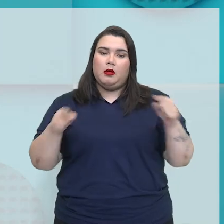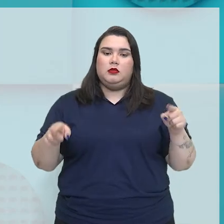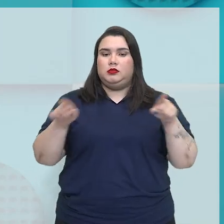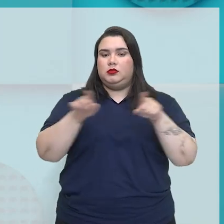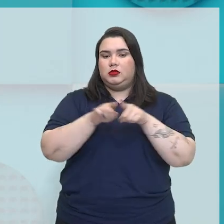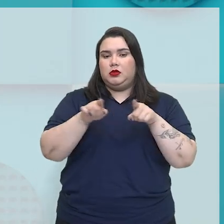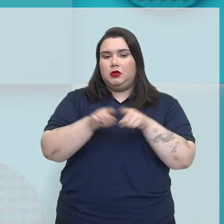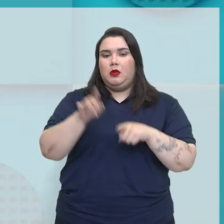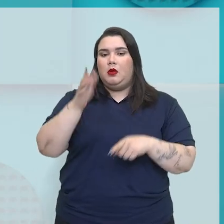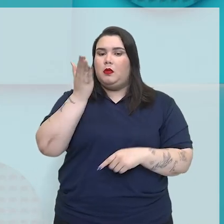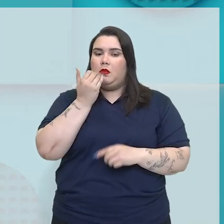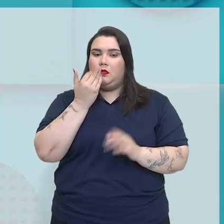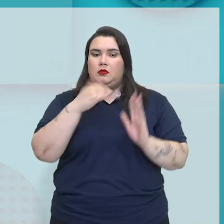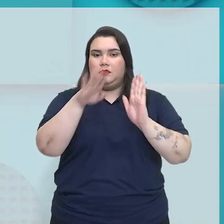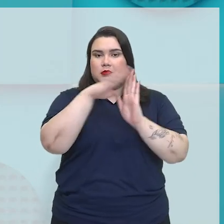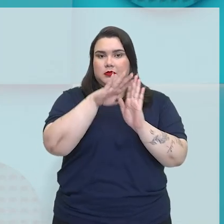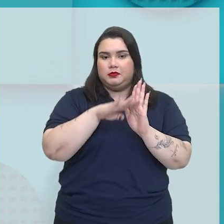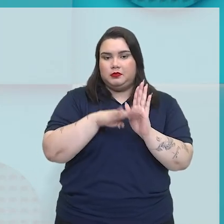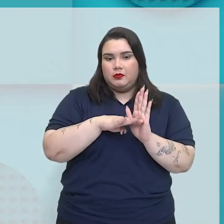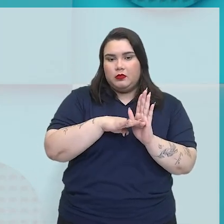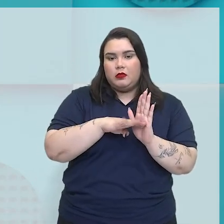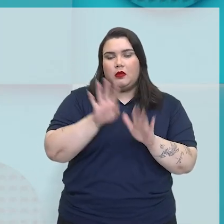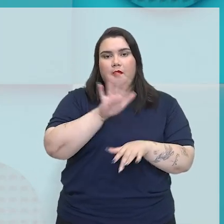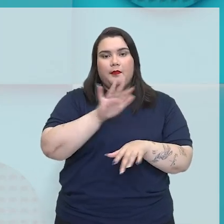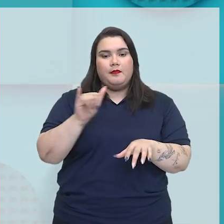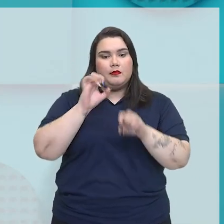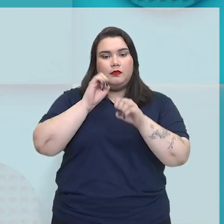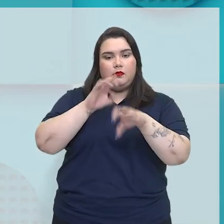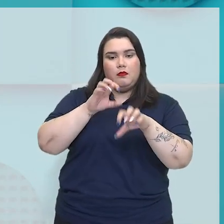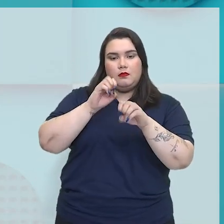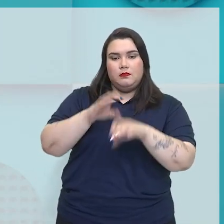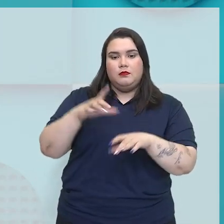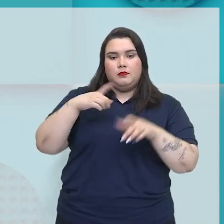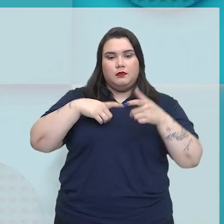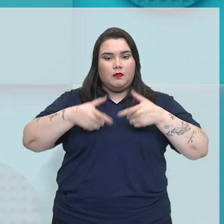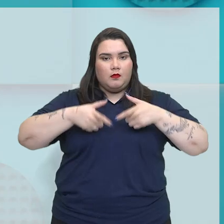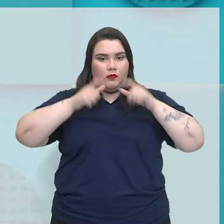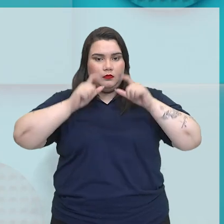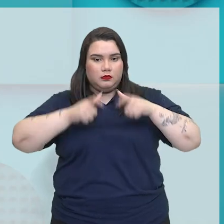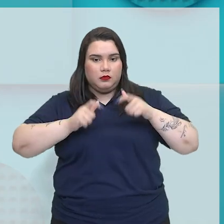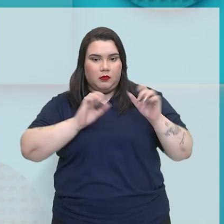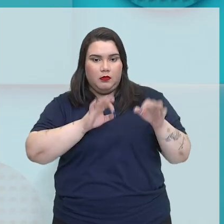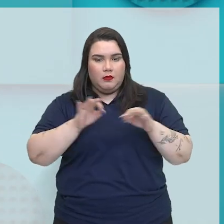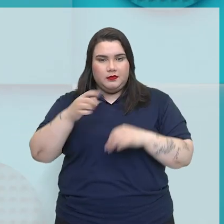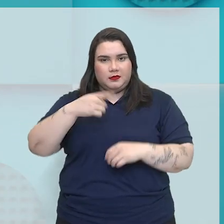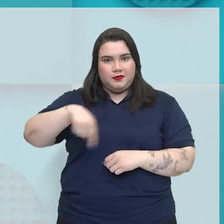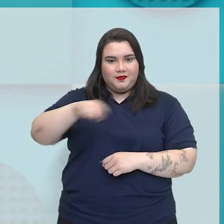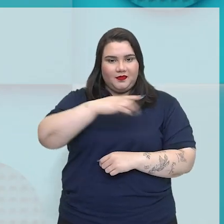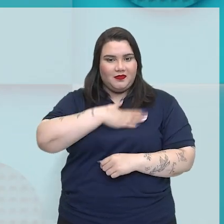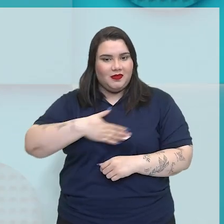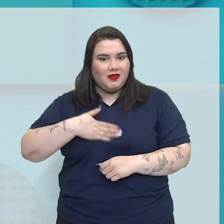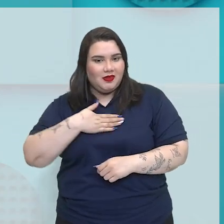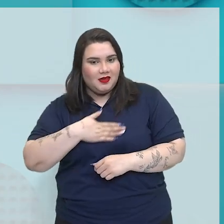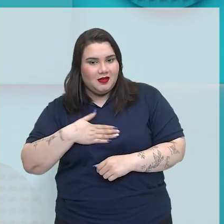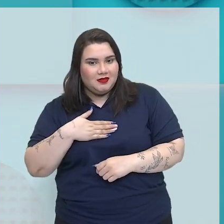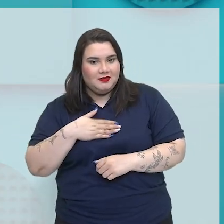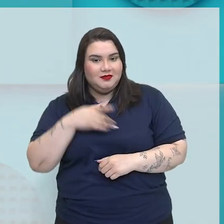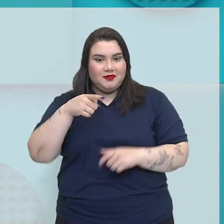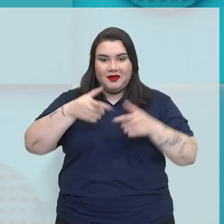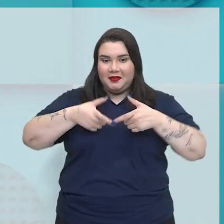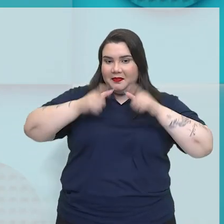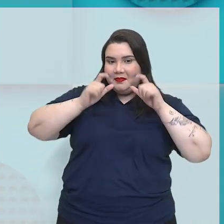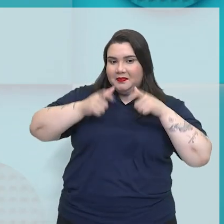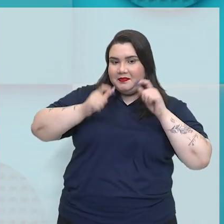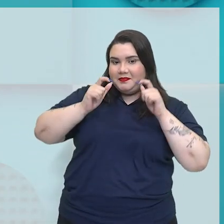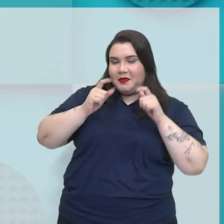receita culinária, tá? Que vai ensinar a fazer o tacacá. Vocês gostam de tacacá? Vocês tomam